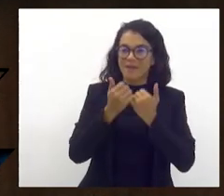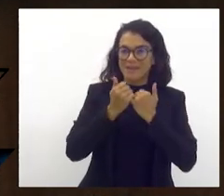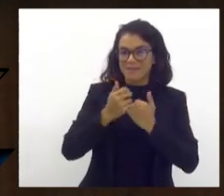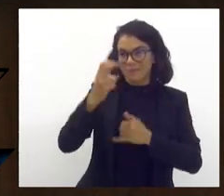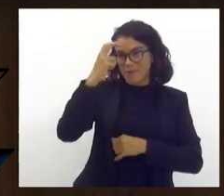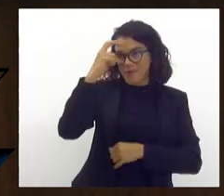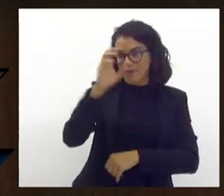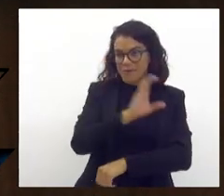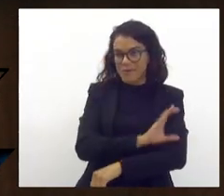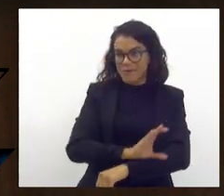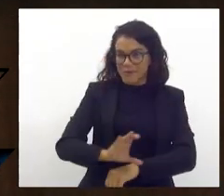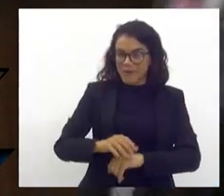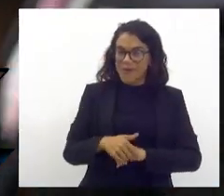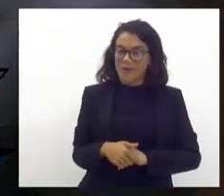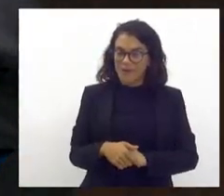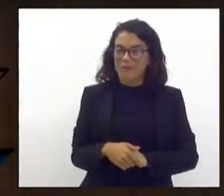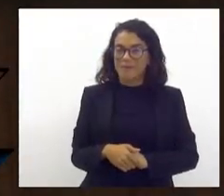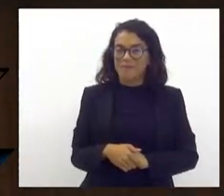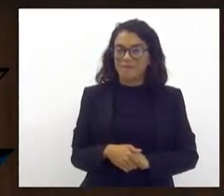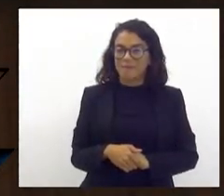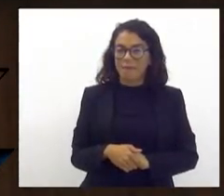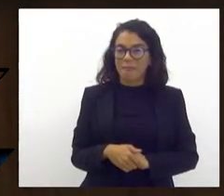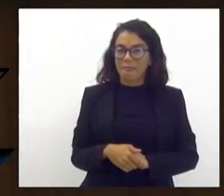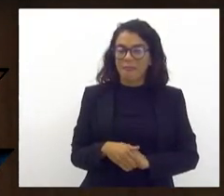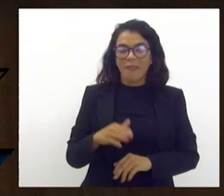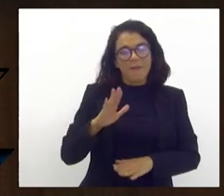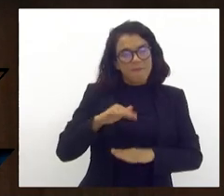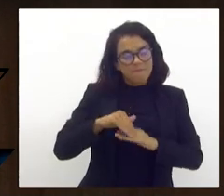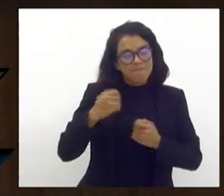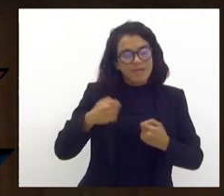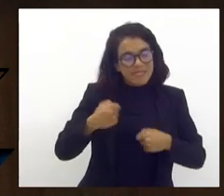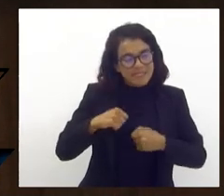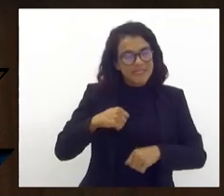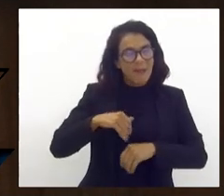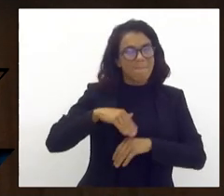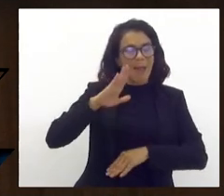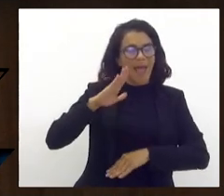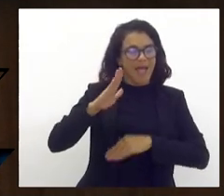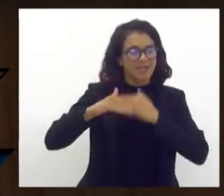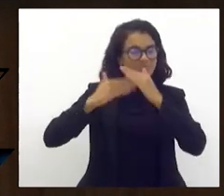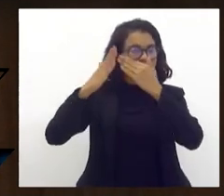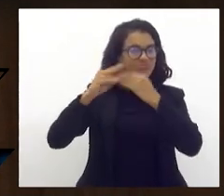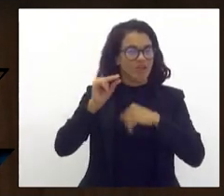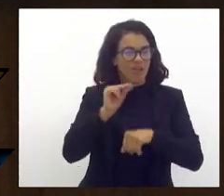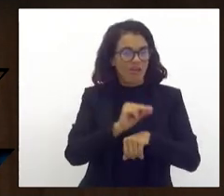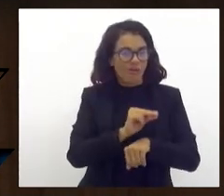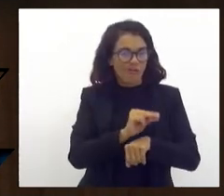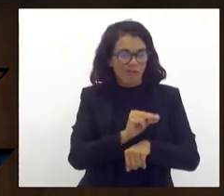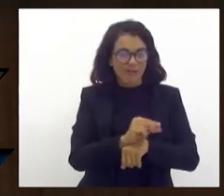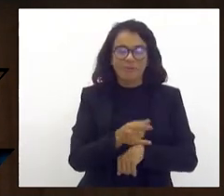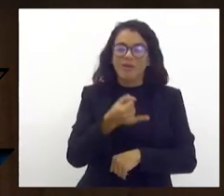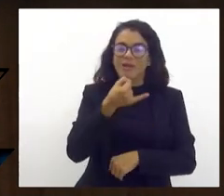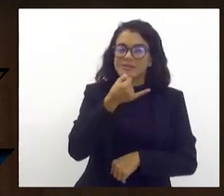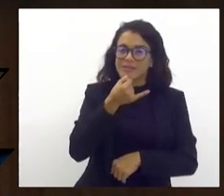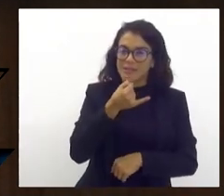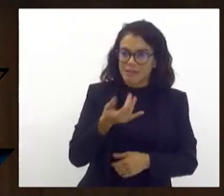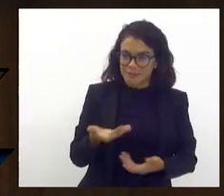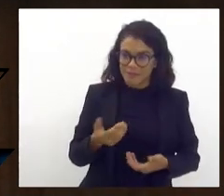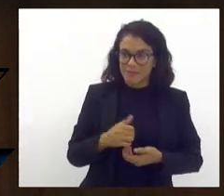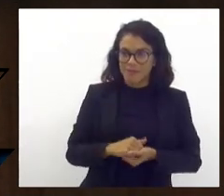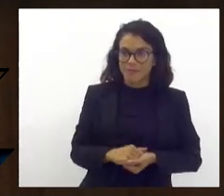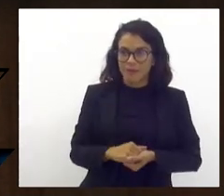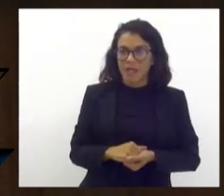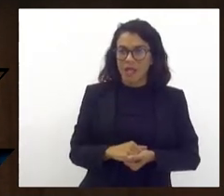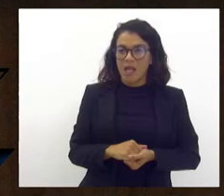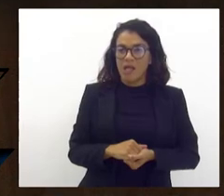cultural que deve ser mais desenvolvido, mais cultivado. Eu acho, por exemplo,